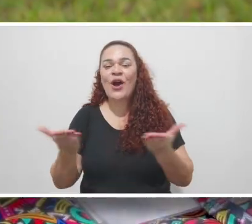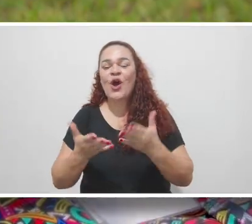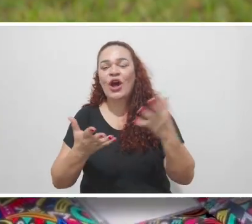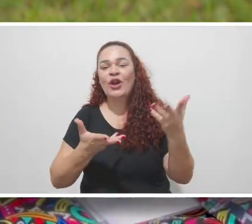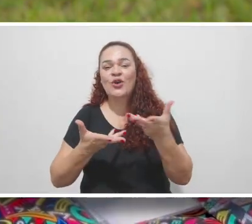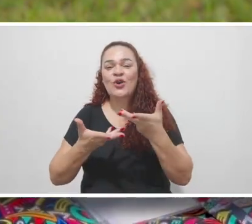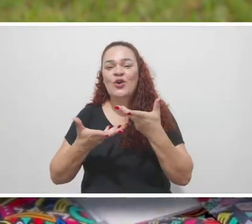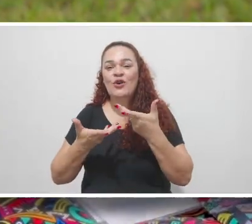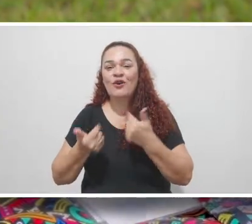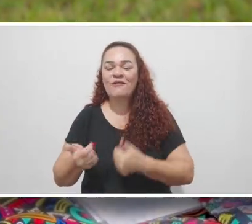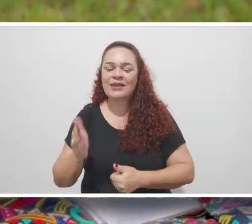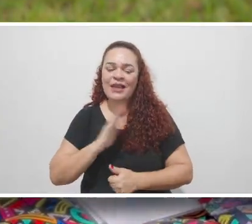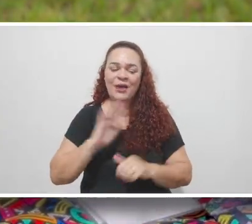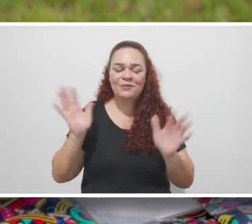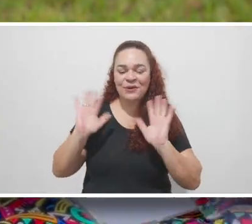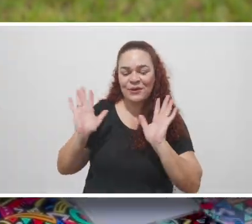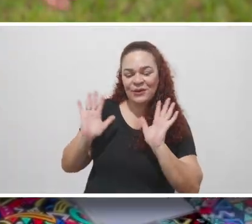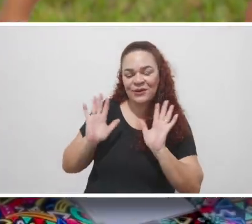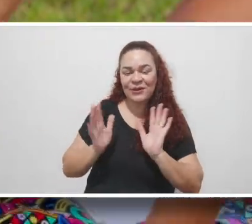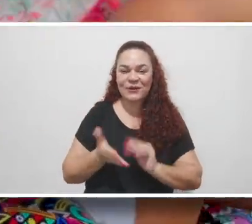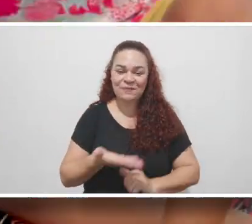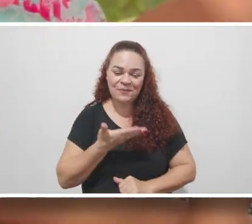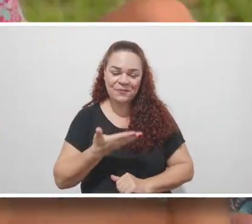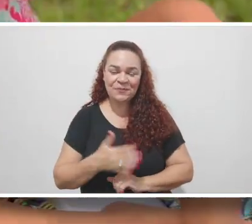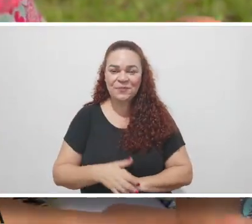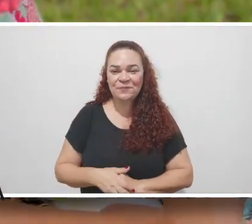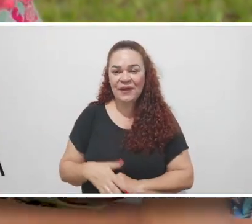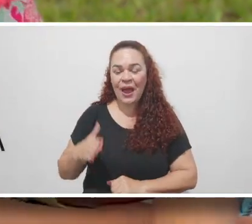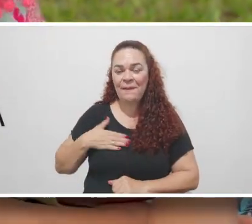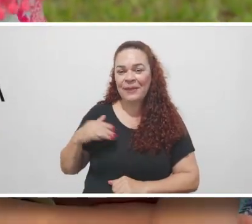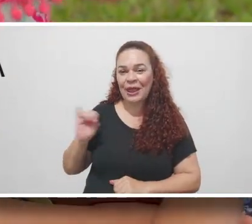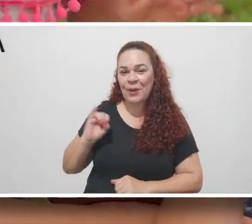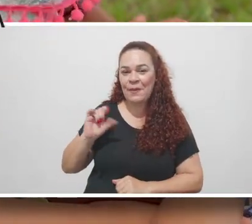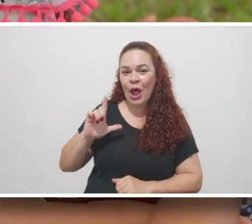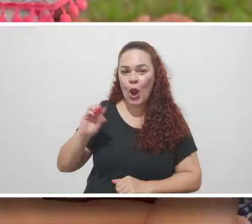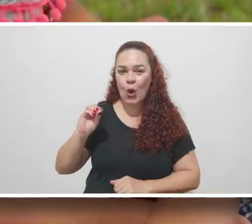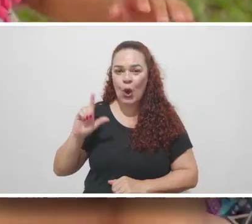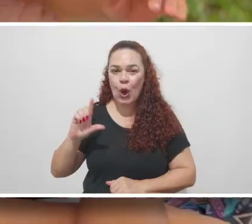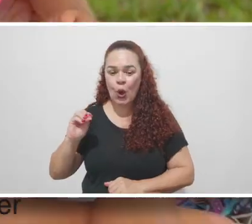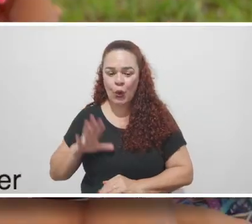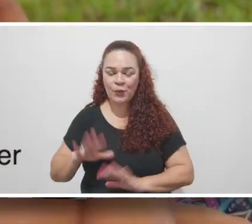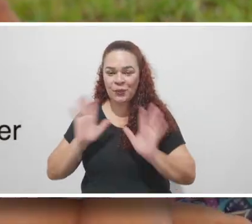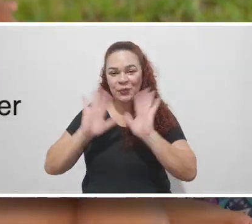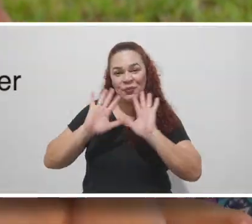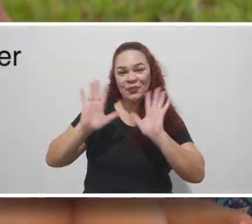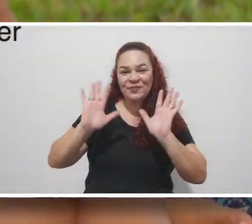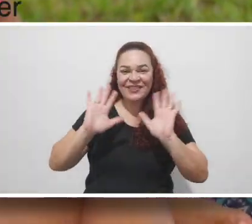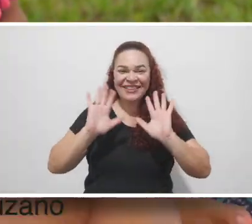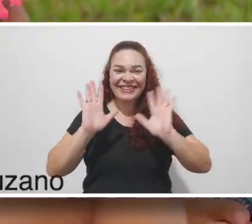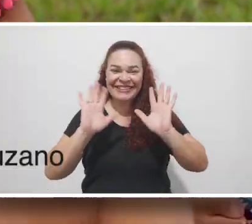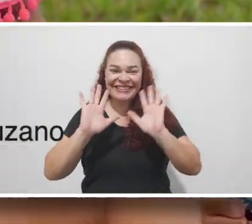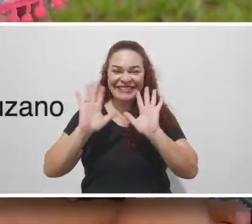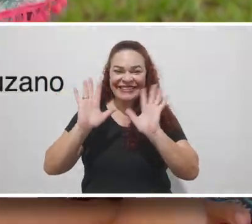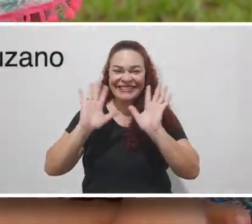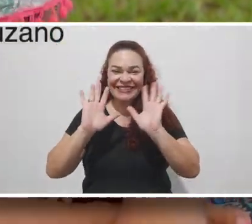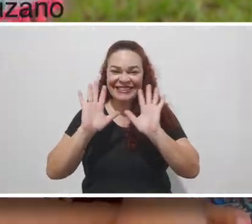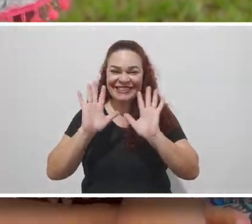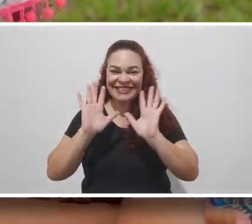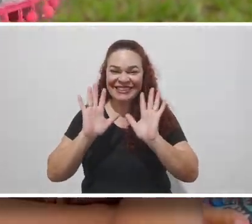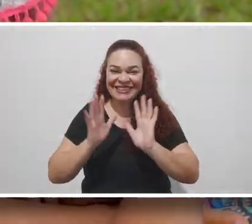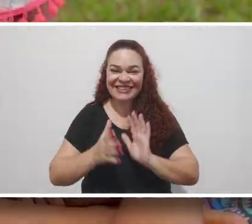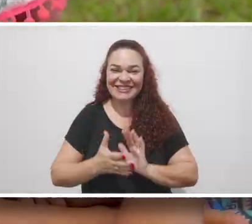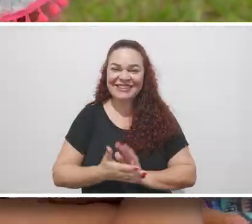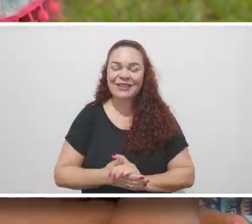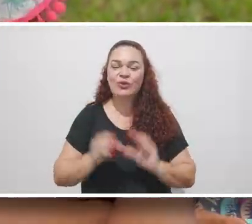convidar minha irmãzinha Lolo pra gente dar tchau pra vocês. Cola aí! Tchau, gente, até ano que